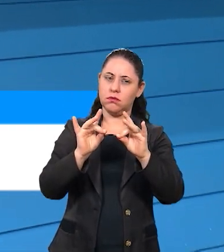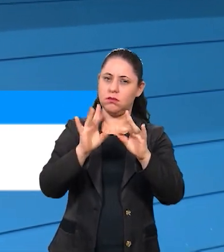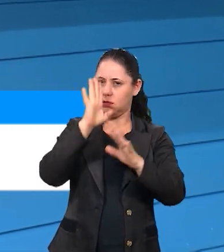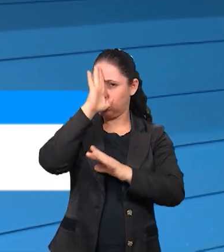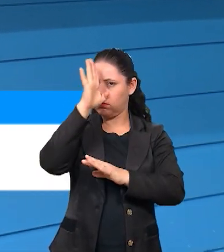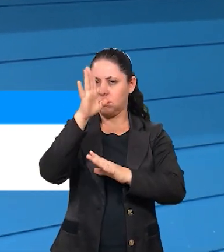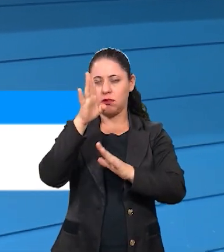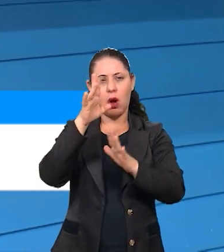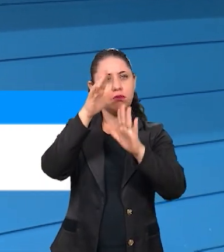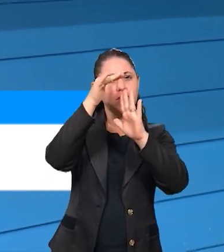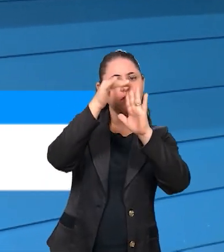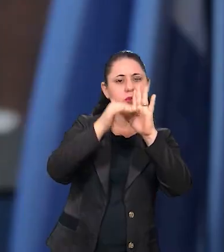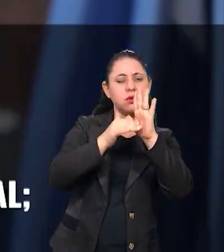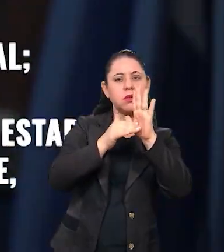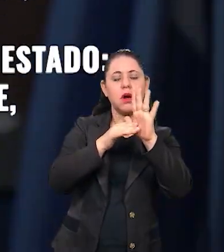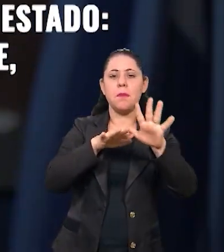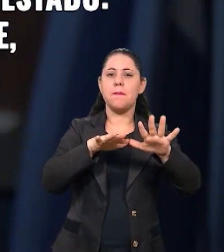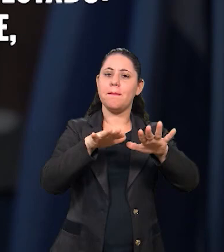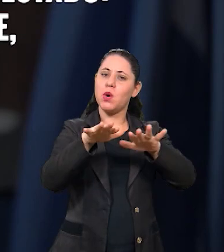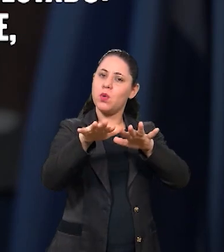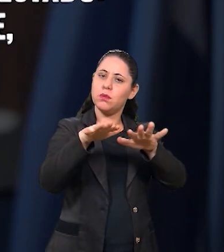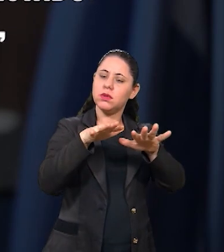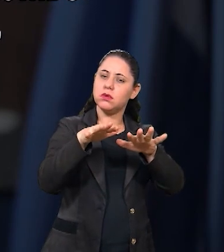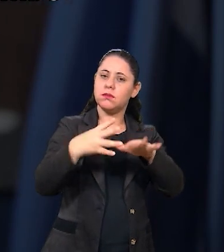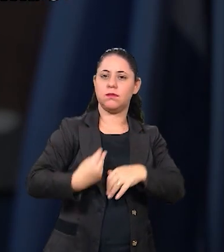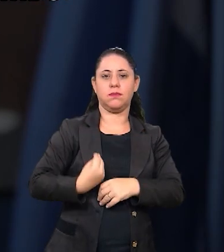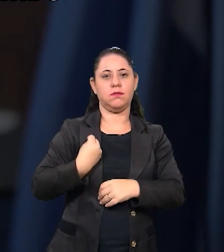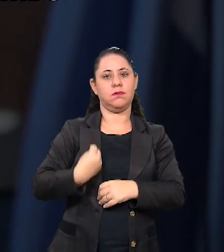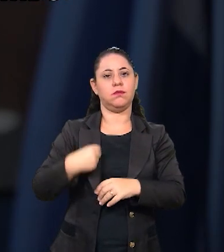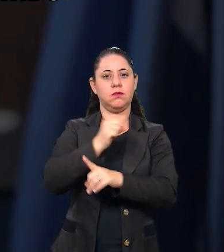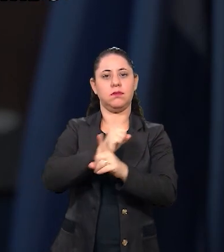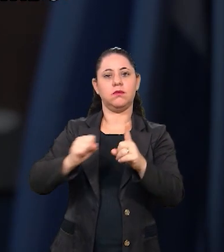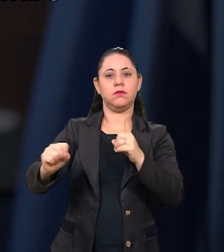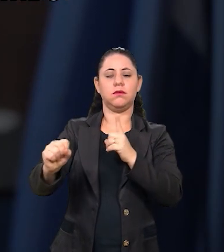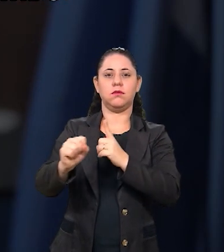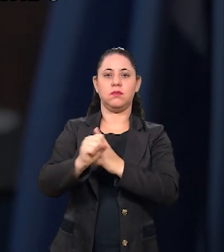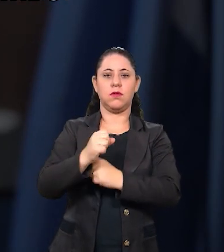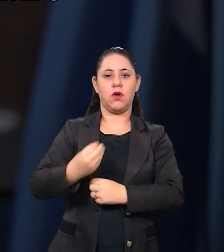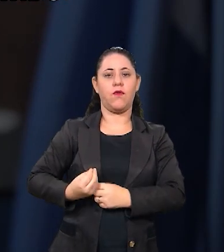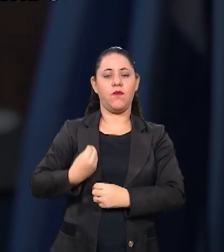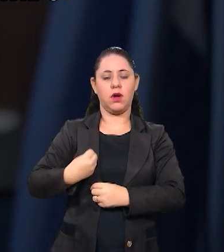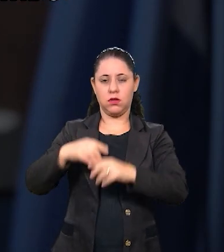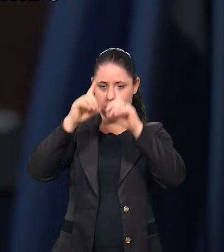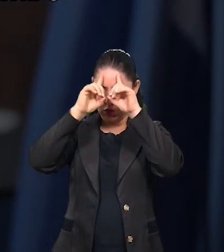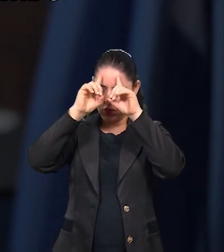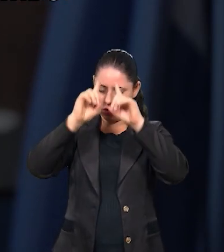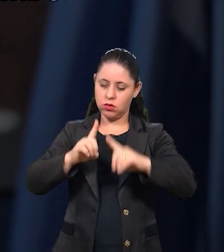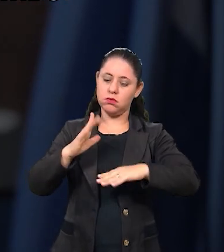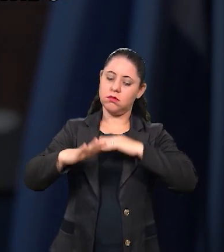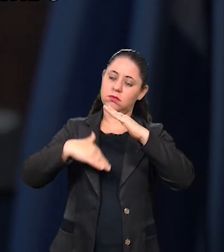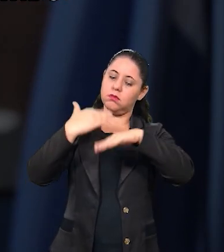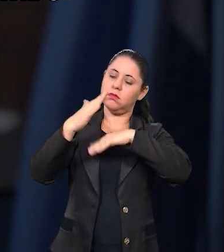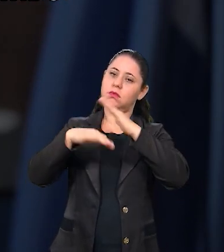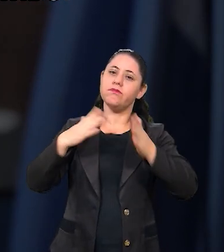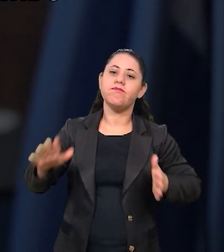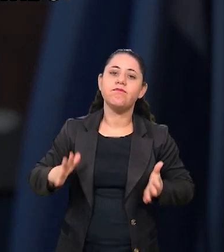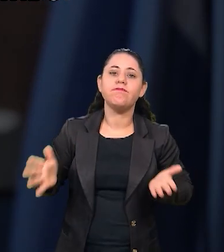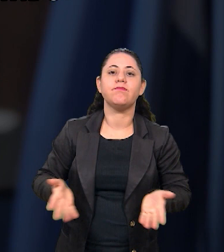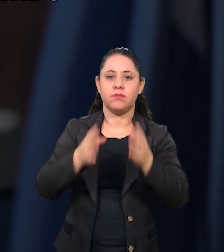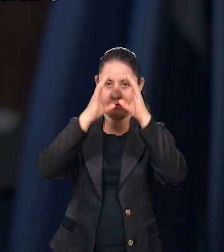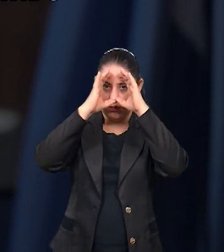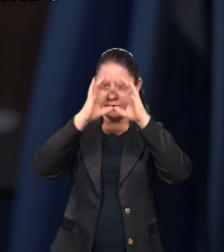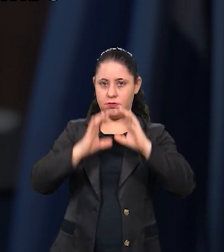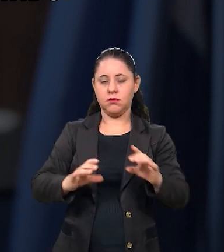seguintes princípios norteados: mobilização e participação social, vida digna e próspera, promoção